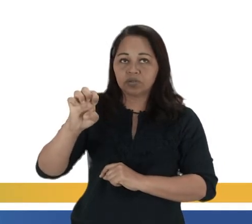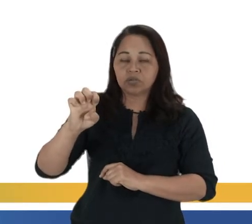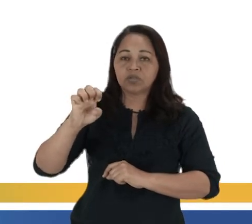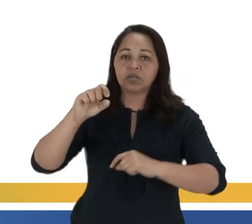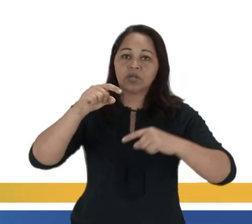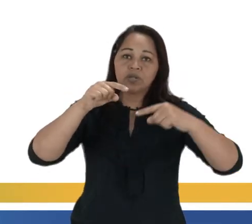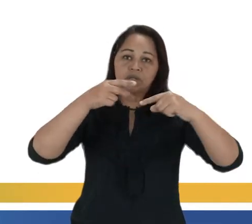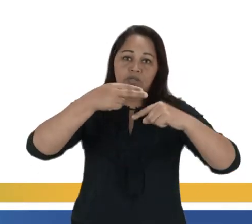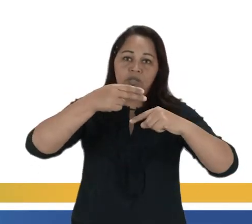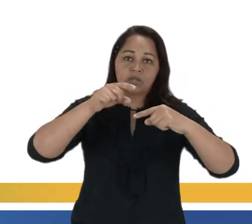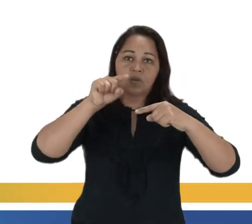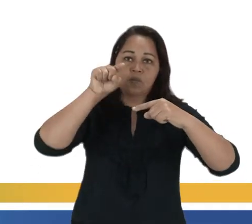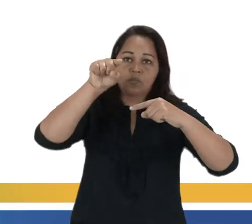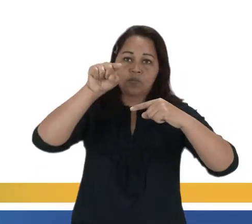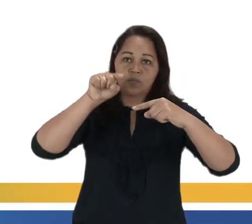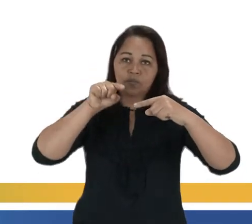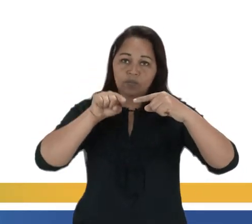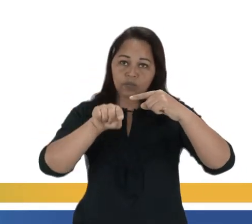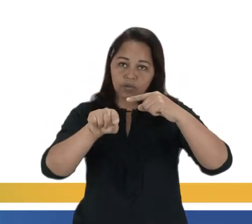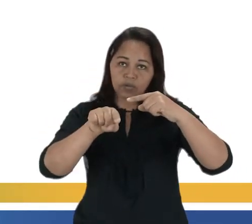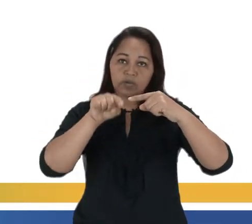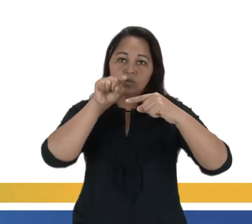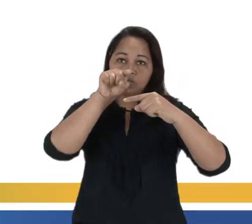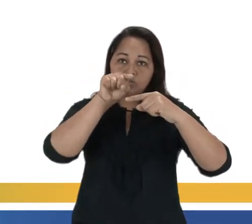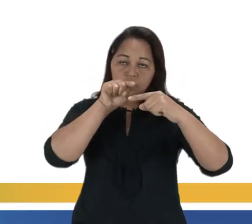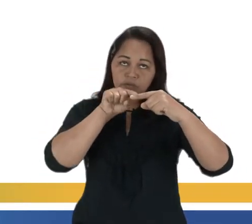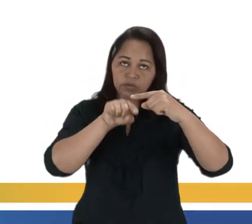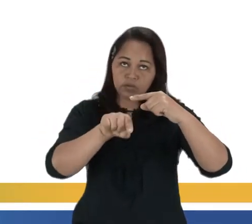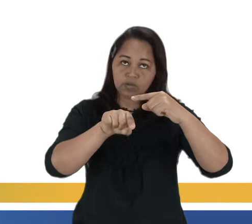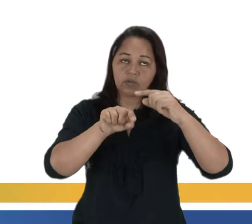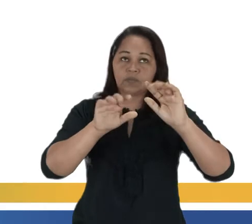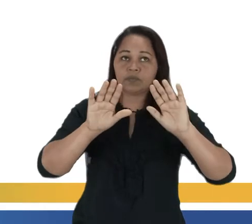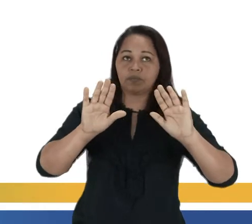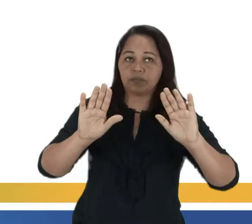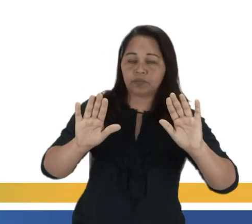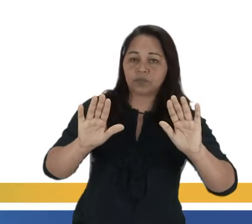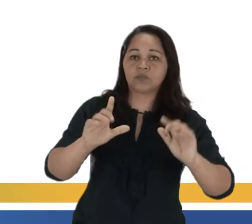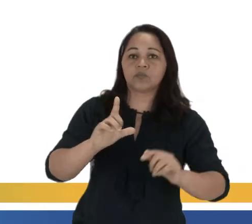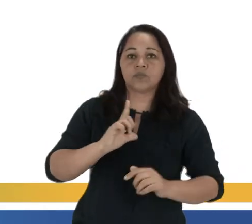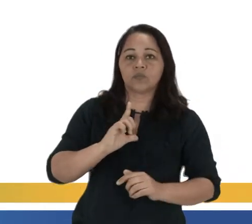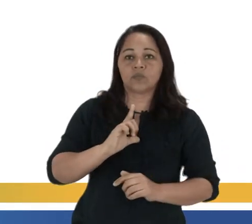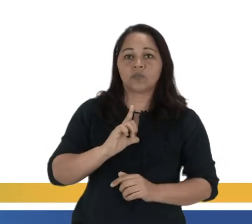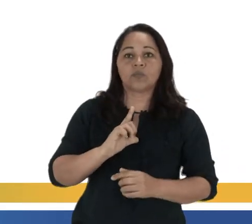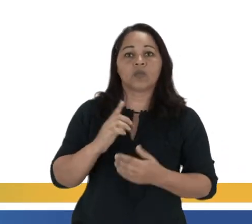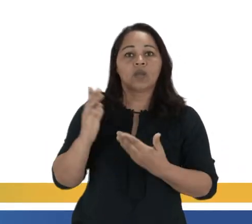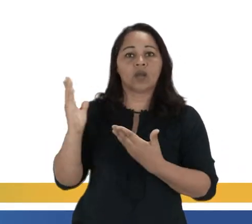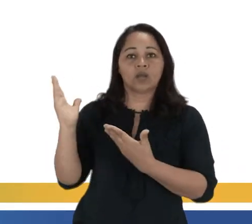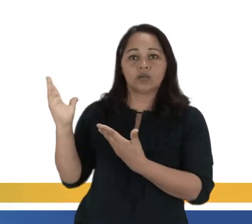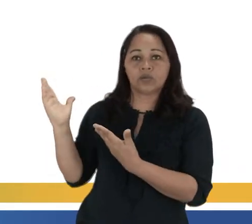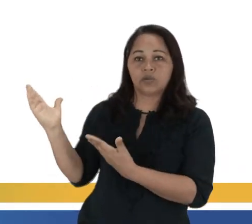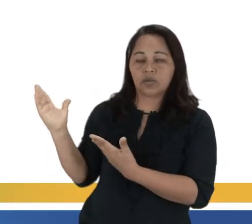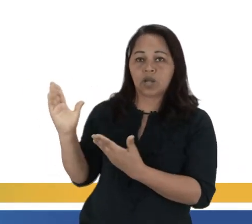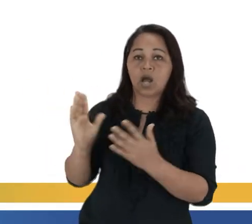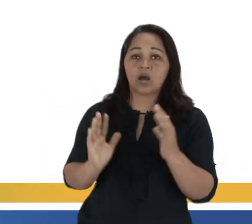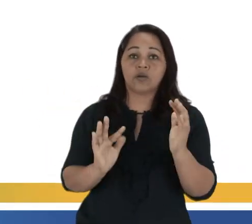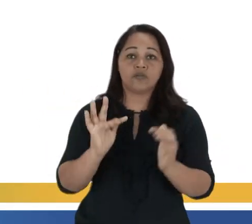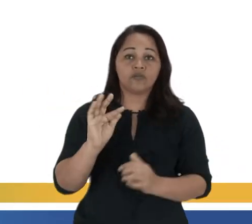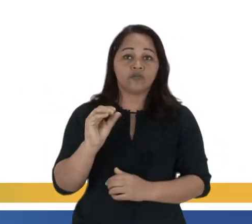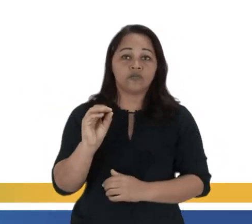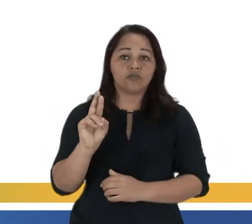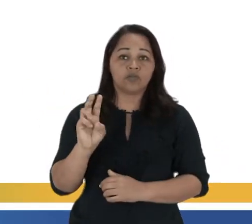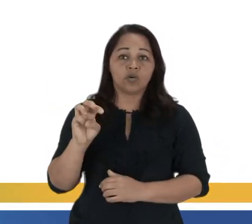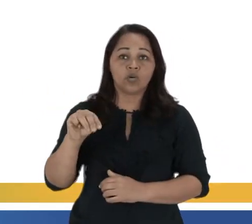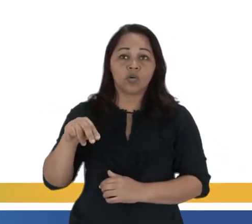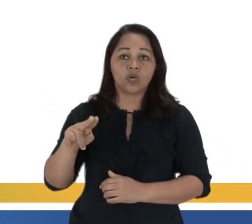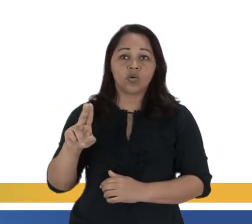sabemos. E para obtermos o valor da razão de uma progressão geométrica, basta nós dividirmos